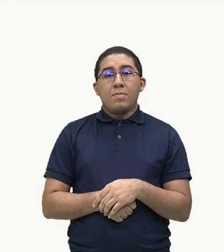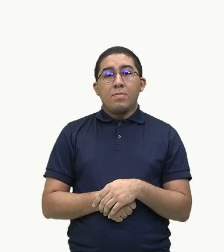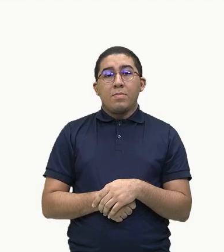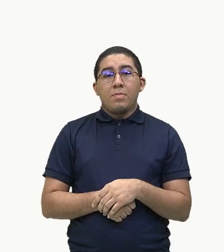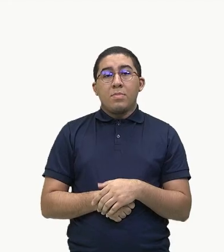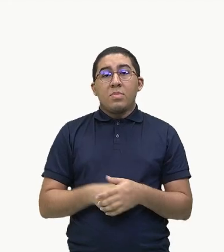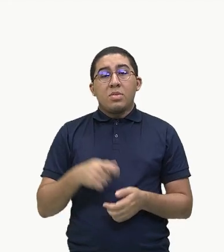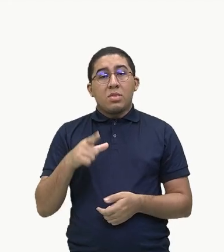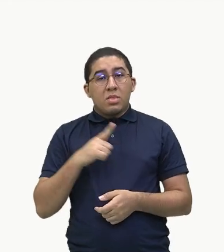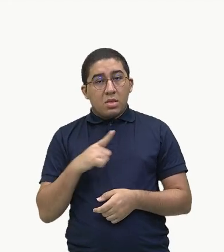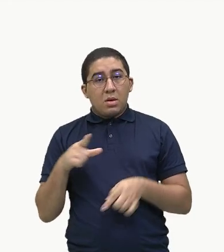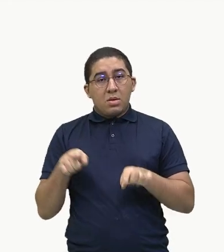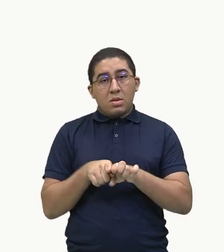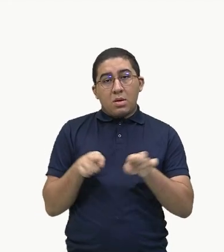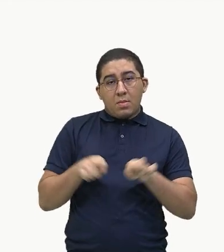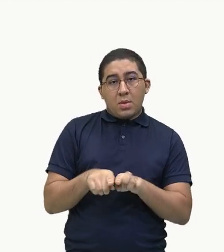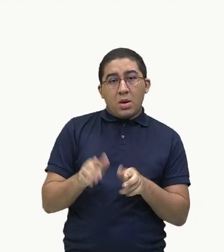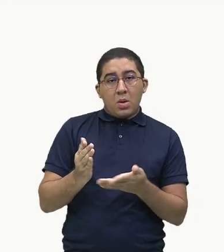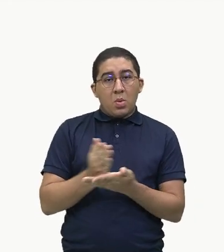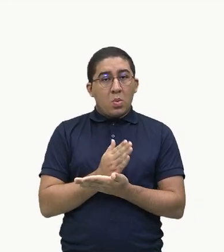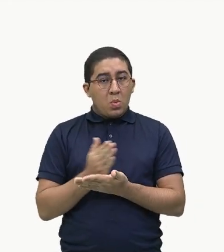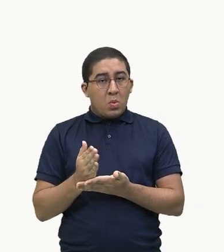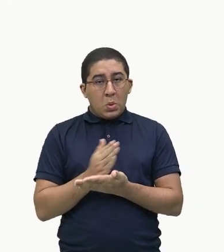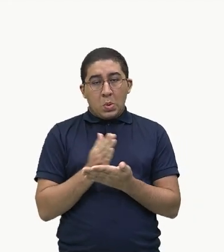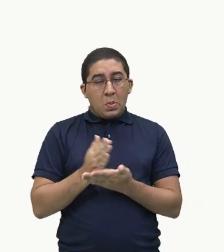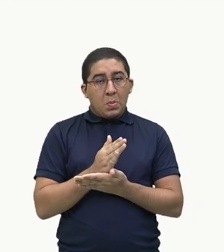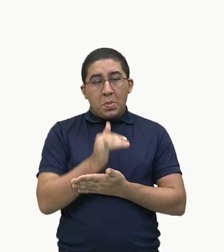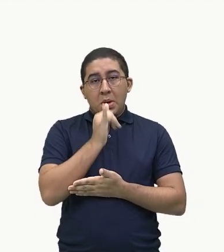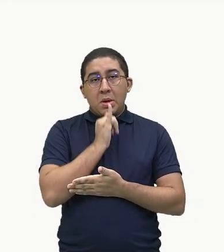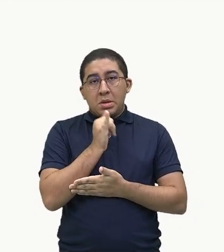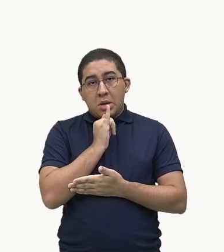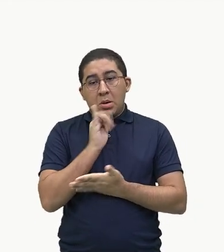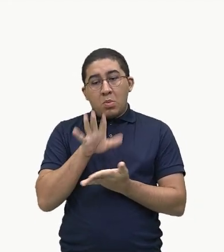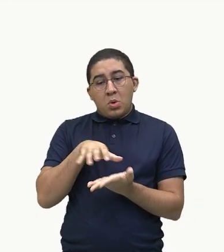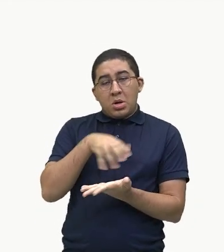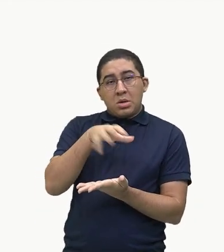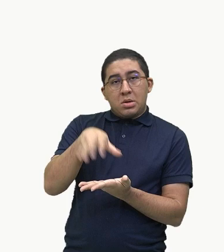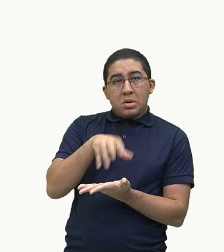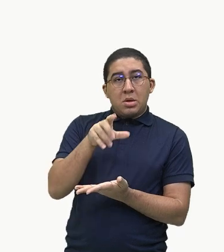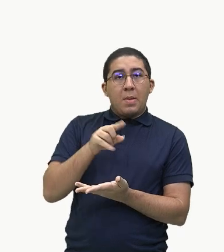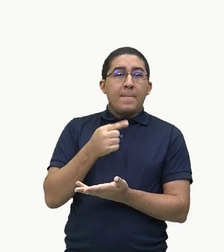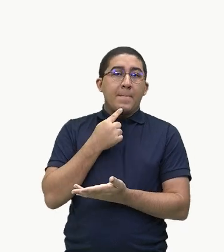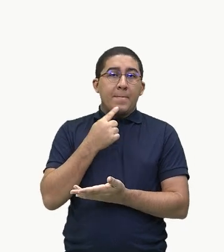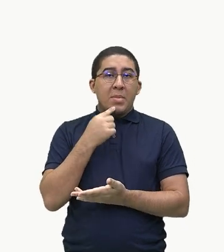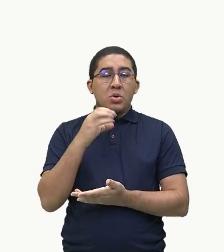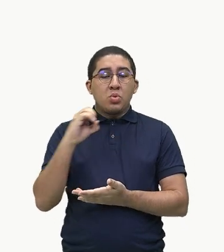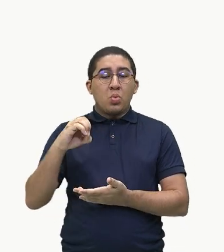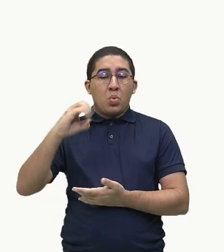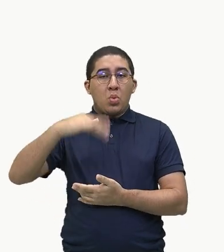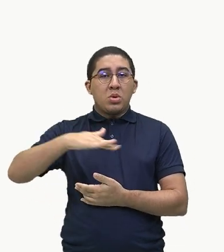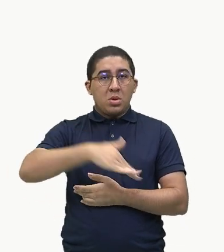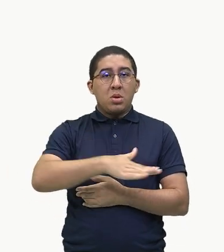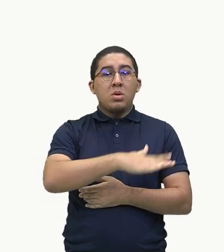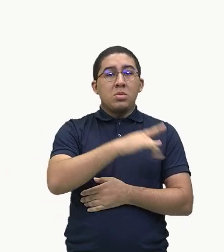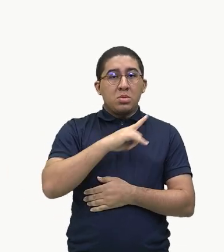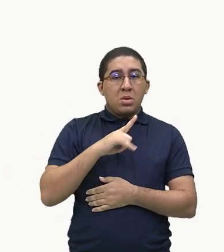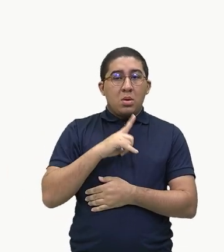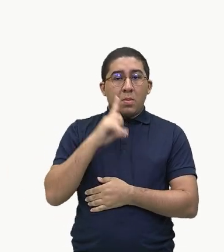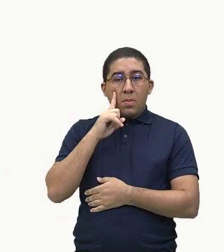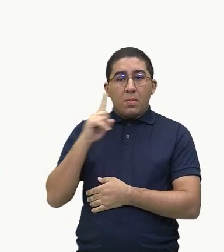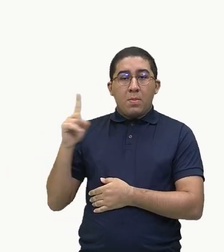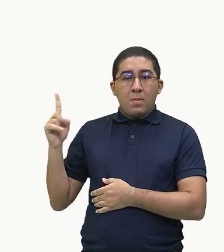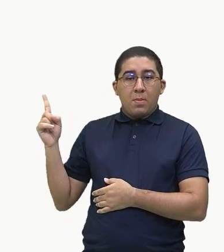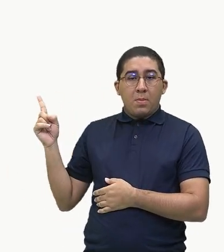gente vai verificar que, como o arquipélago de São Paulo e São Pedro, arquipélago de Fernando de Noronha,